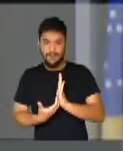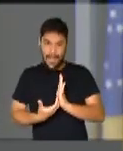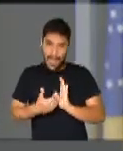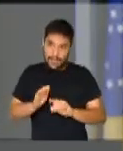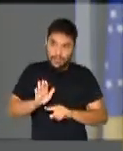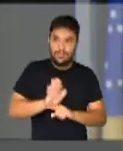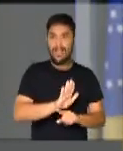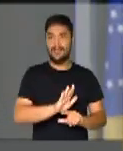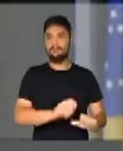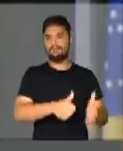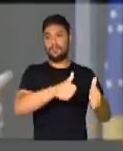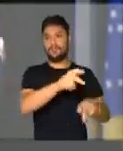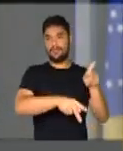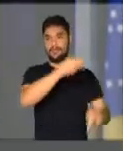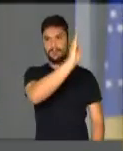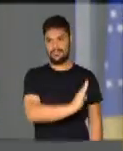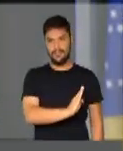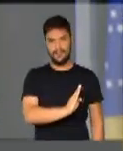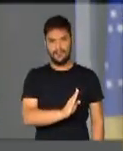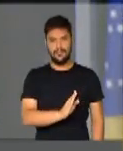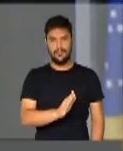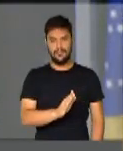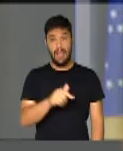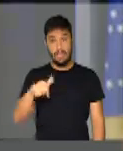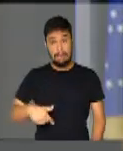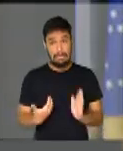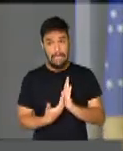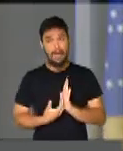brasileiro. Chega de virar as costas.